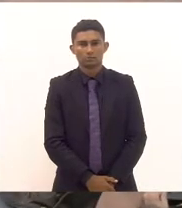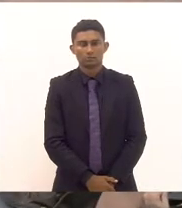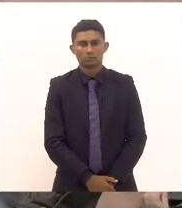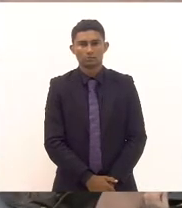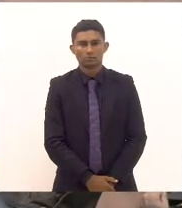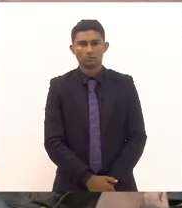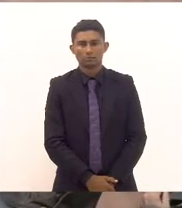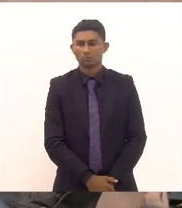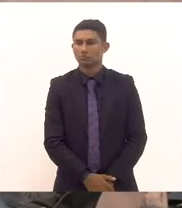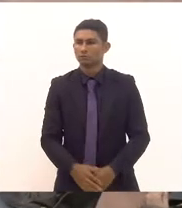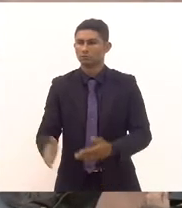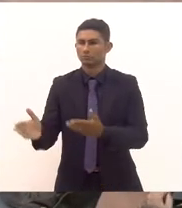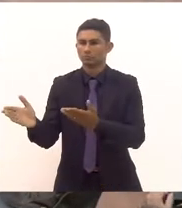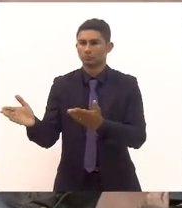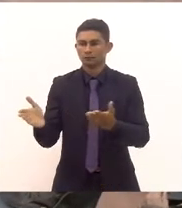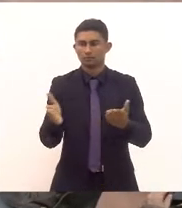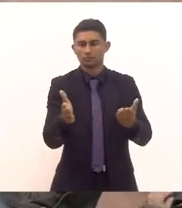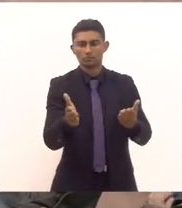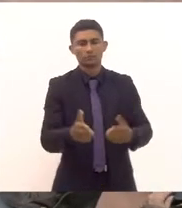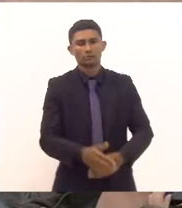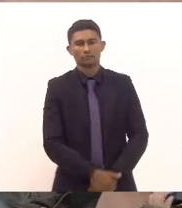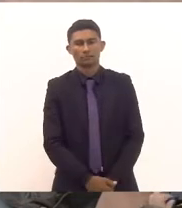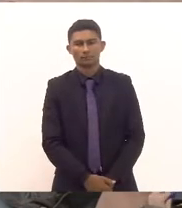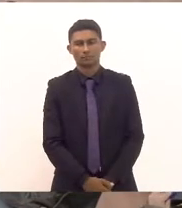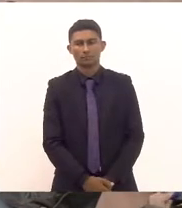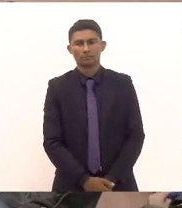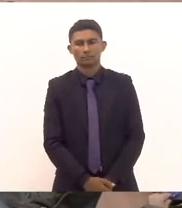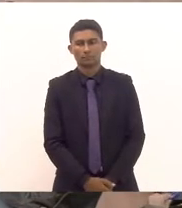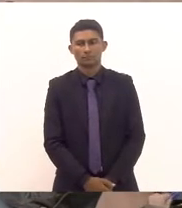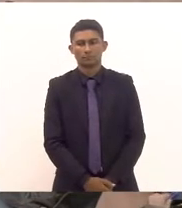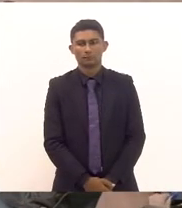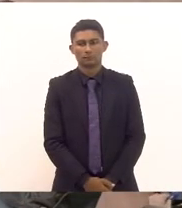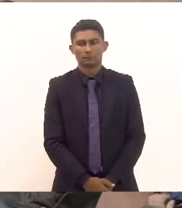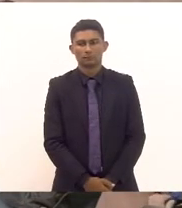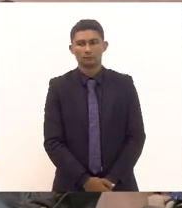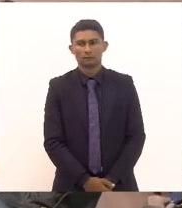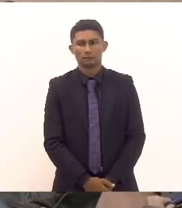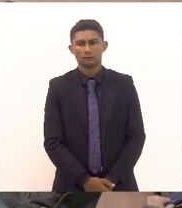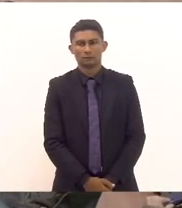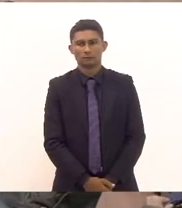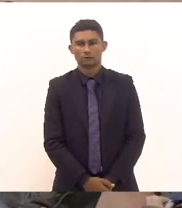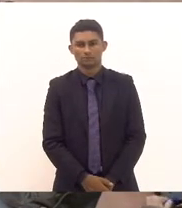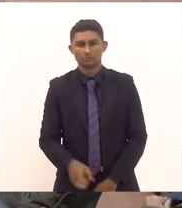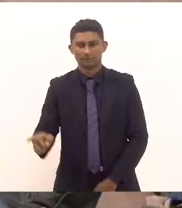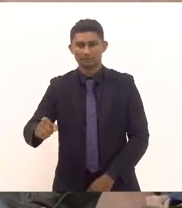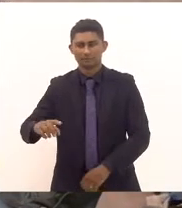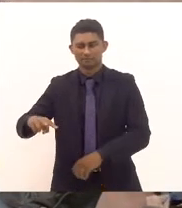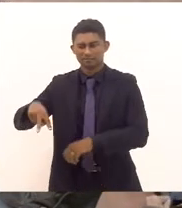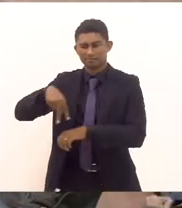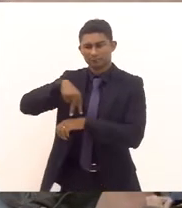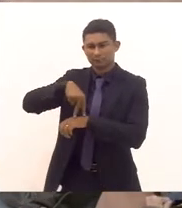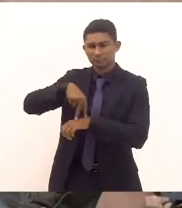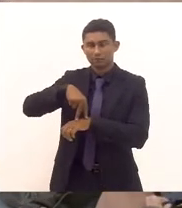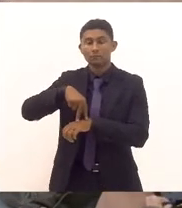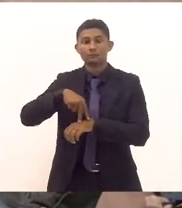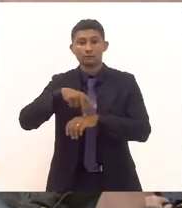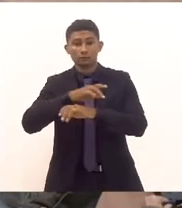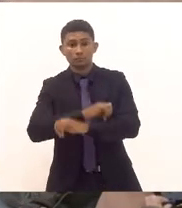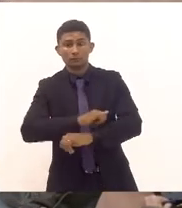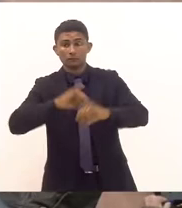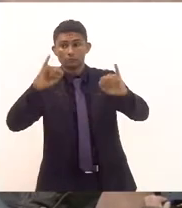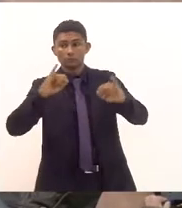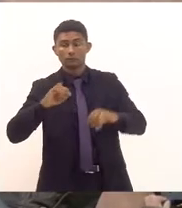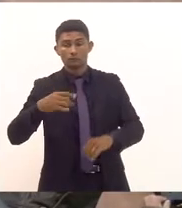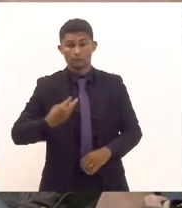a senhora Nina por favor e enquanto a minha chega ao púlpito gostaria de anunciar a